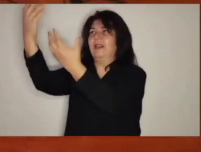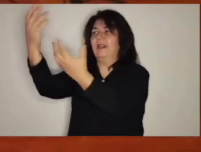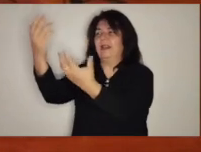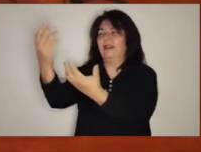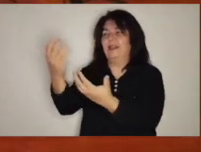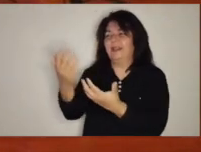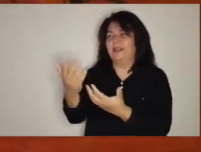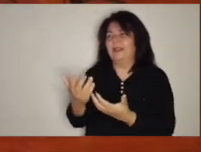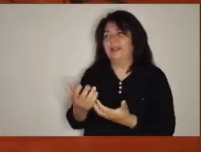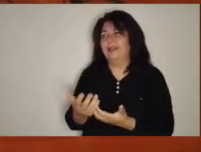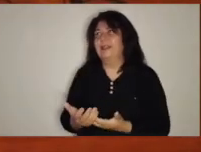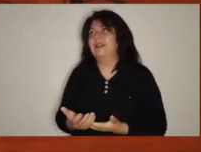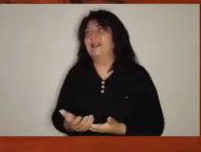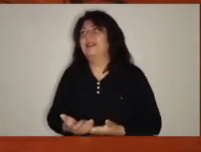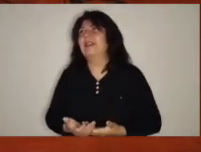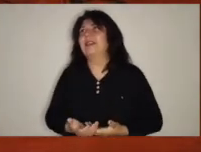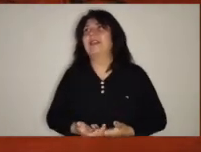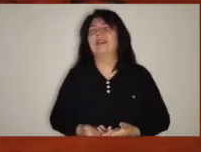dançar.